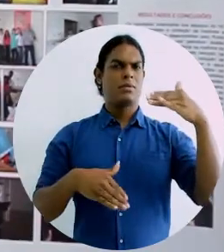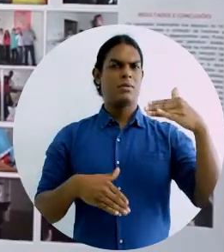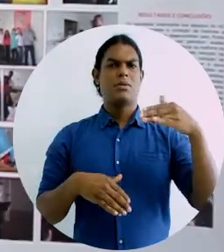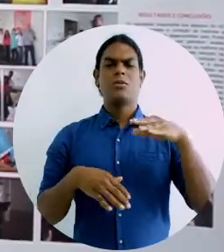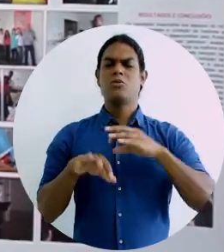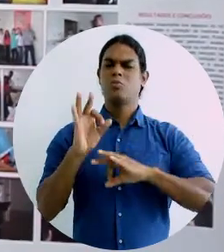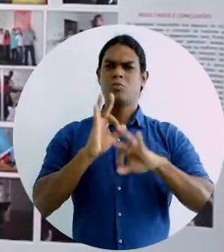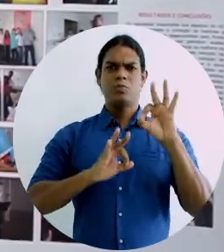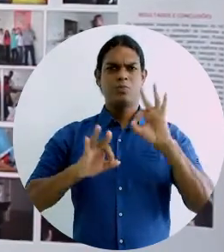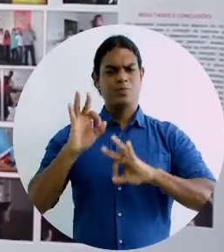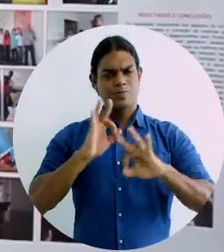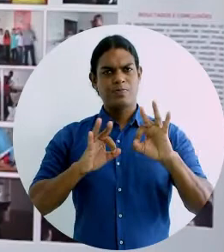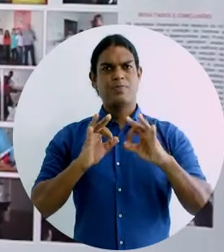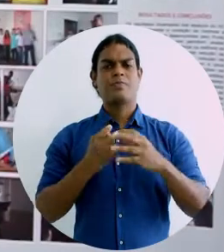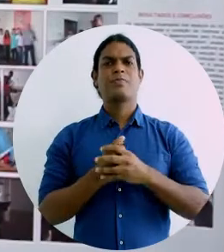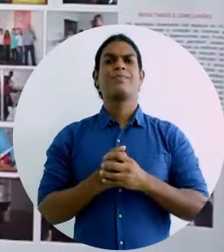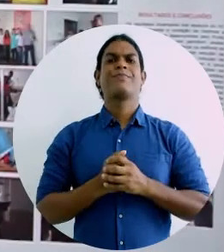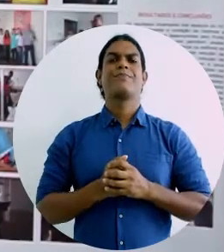material estava